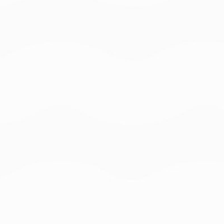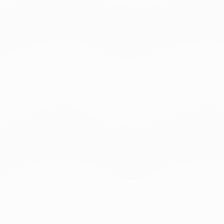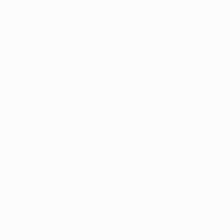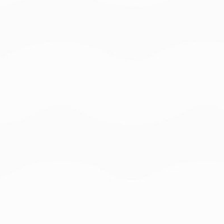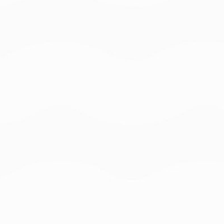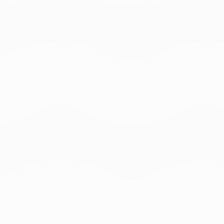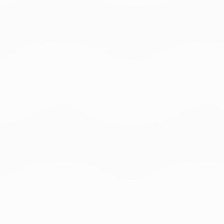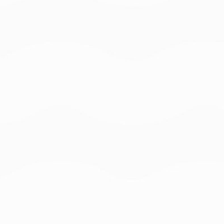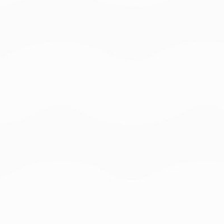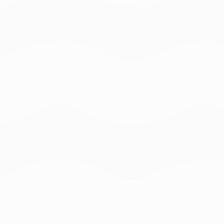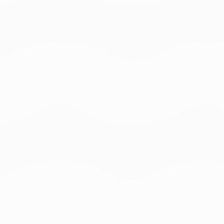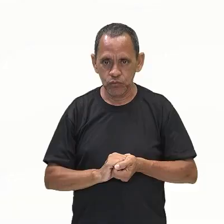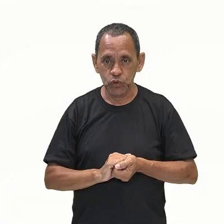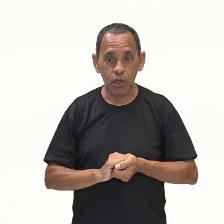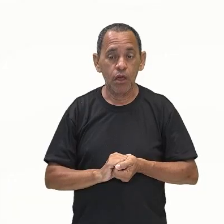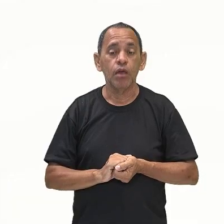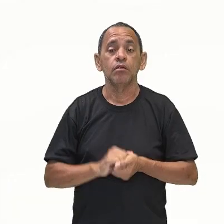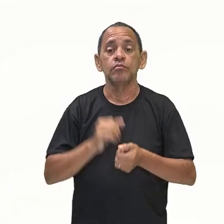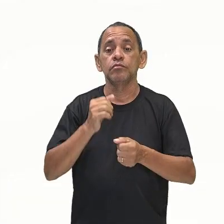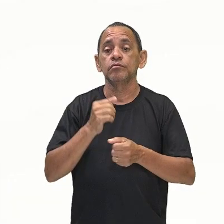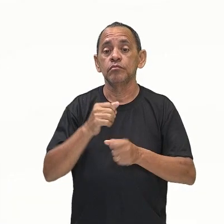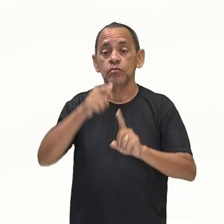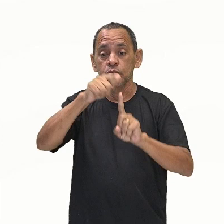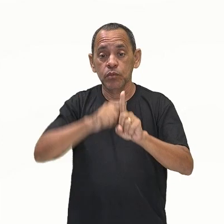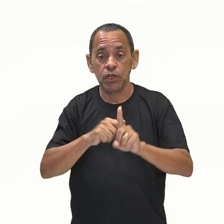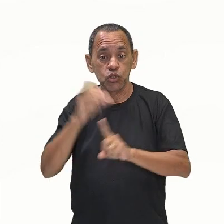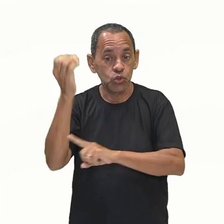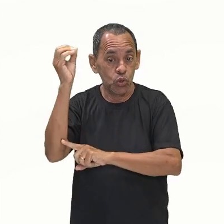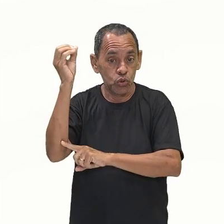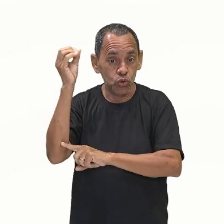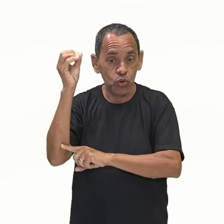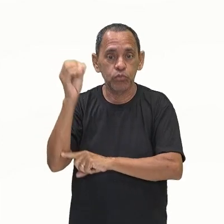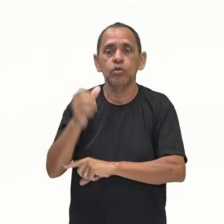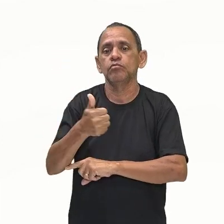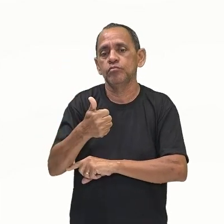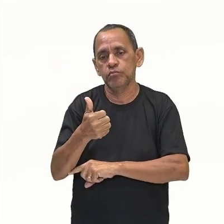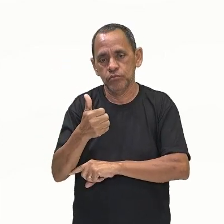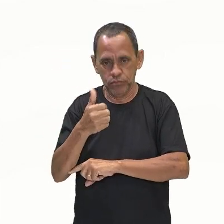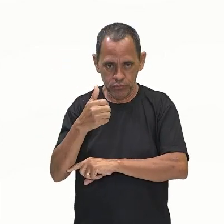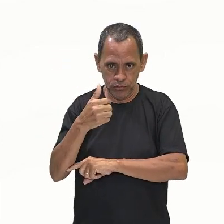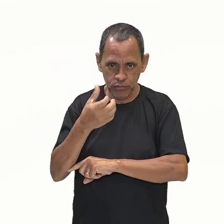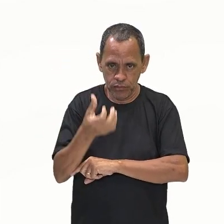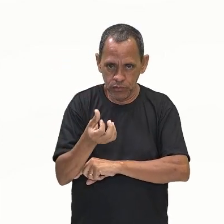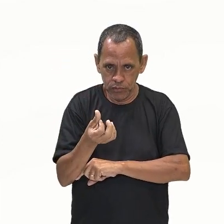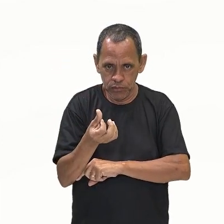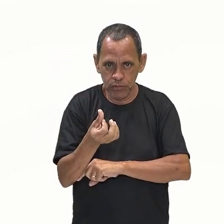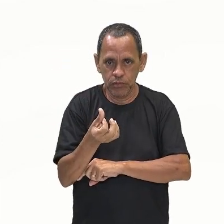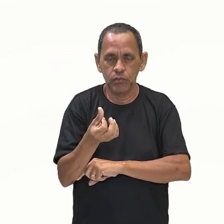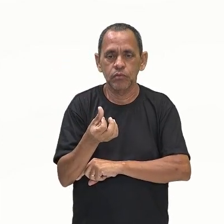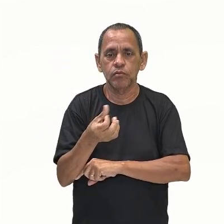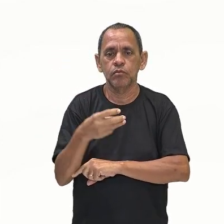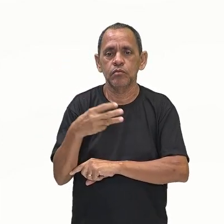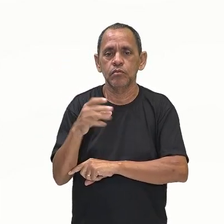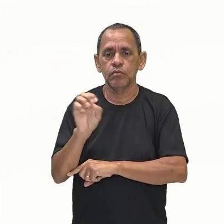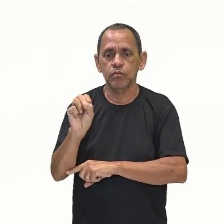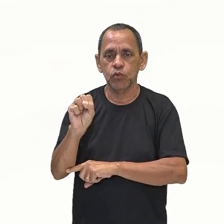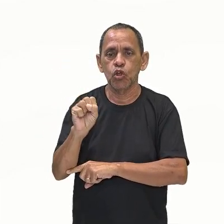alcançando em outubro de 1638, Quito, e retornando para o território que hoje é o Brasil em agosto